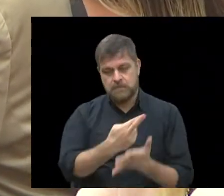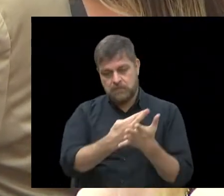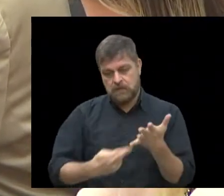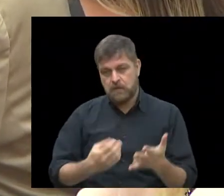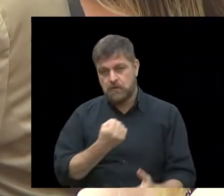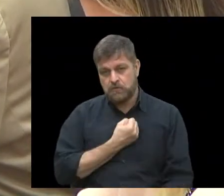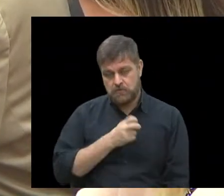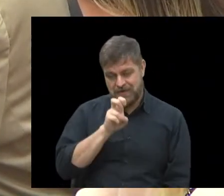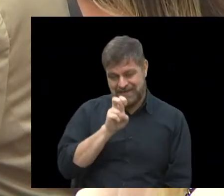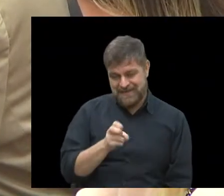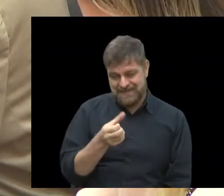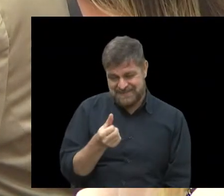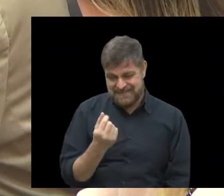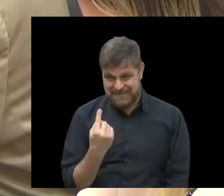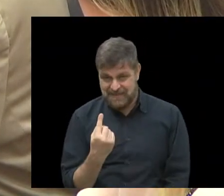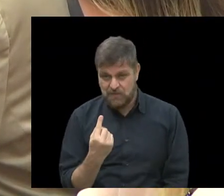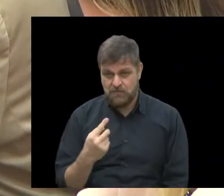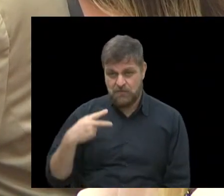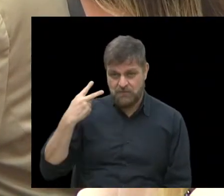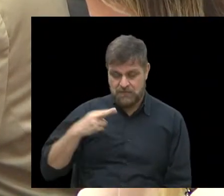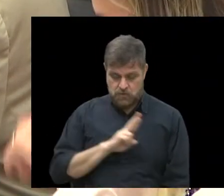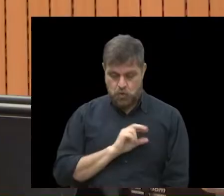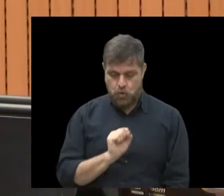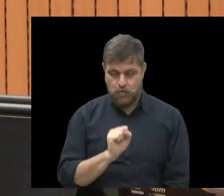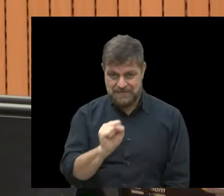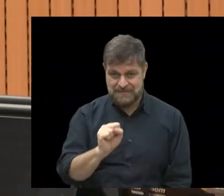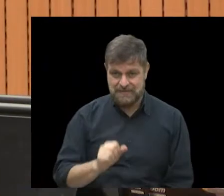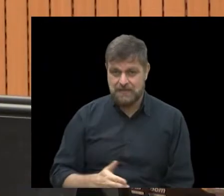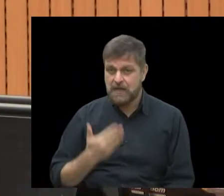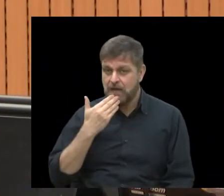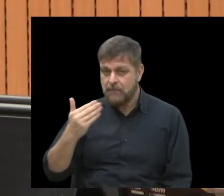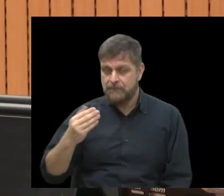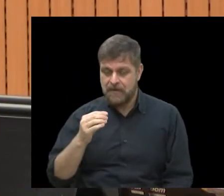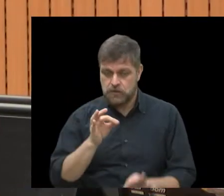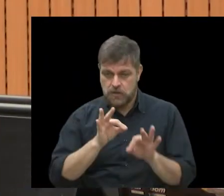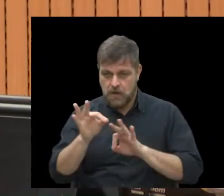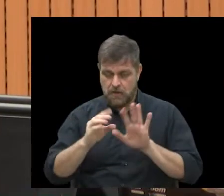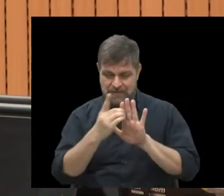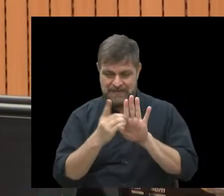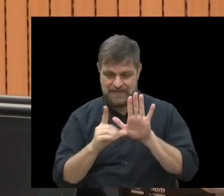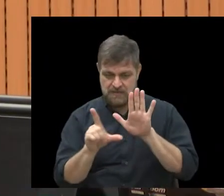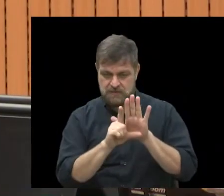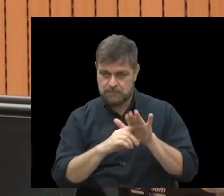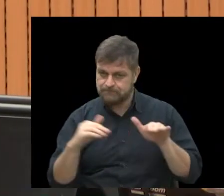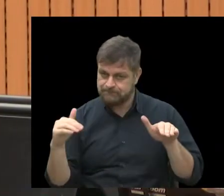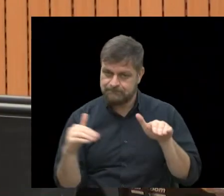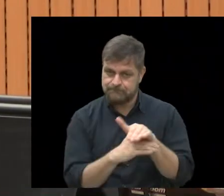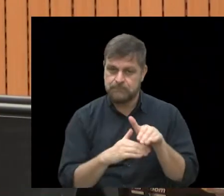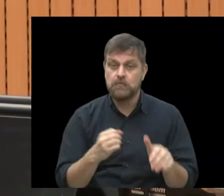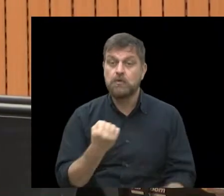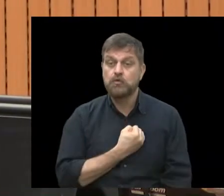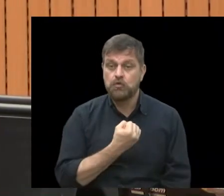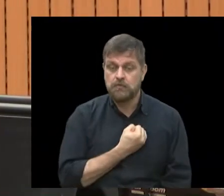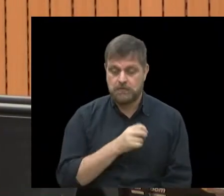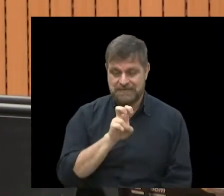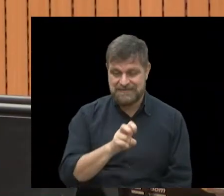número 561 do senhor Luiz Rossini, requerendo arquivamento do projeto de decreto legislativo número